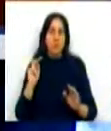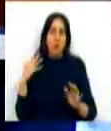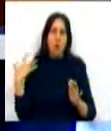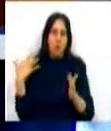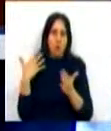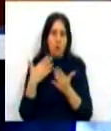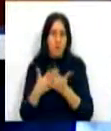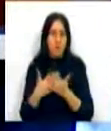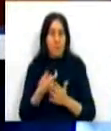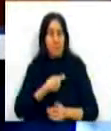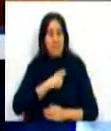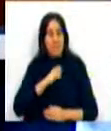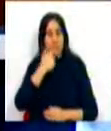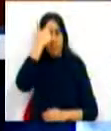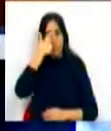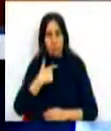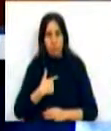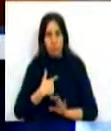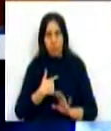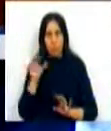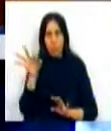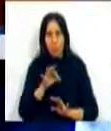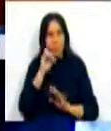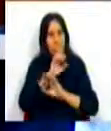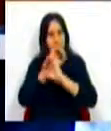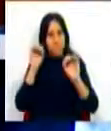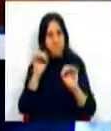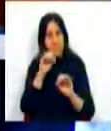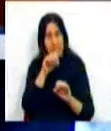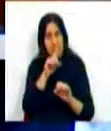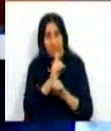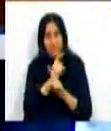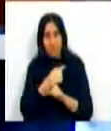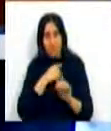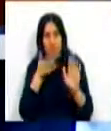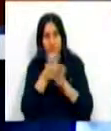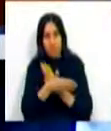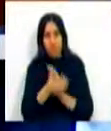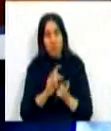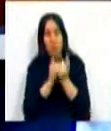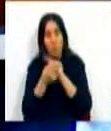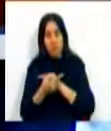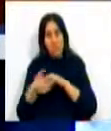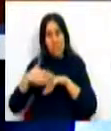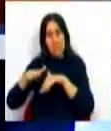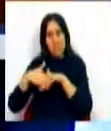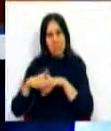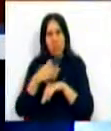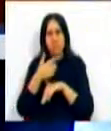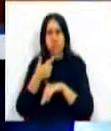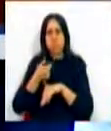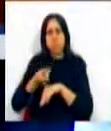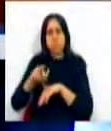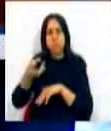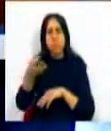que nenhum inspetor é recrutado para esta inspeção, ao contrário, dezenas saíram e o Governo lançou